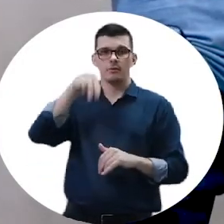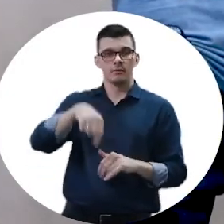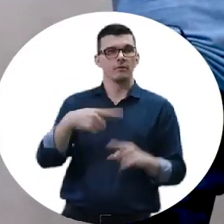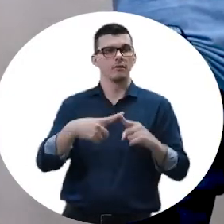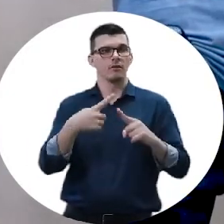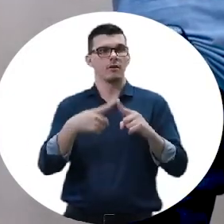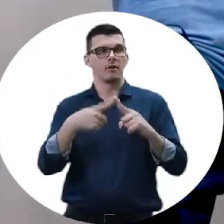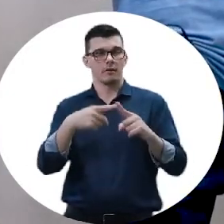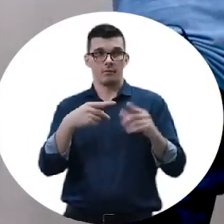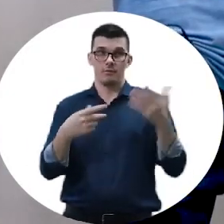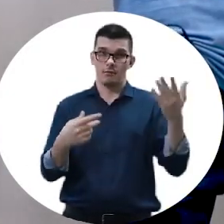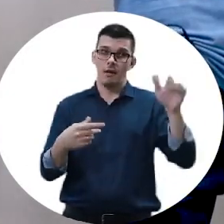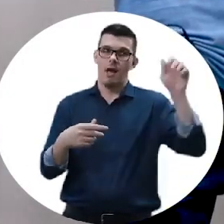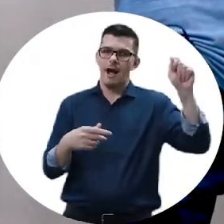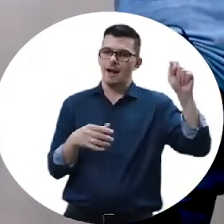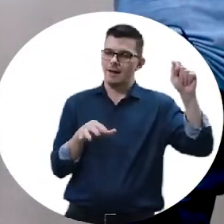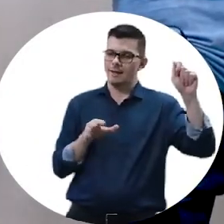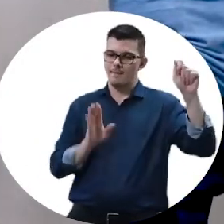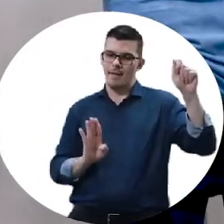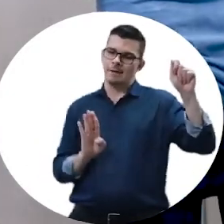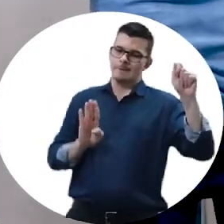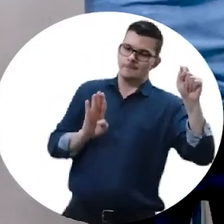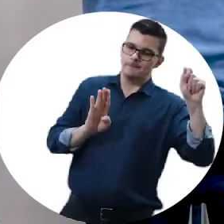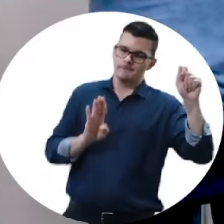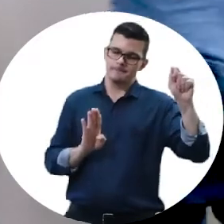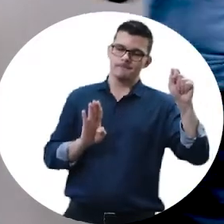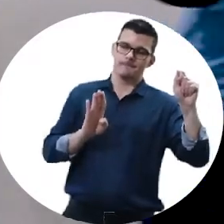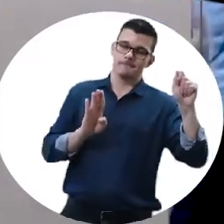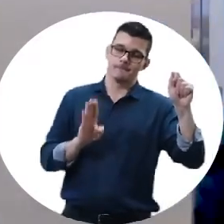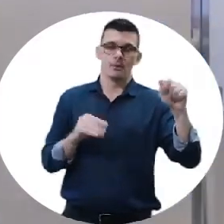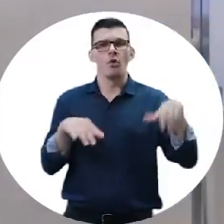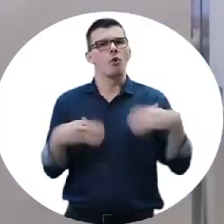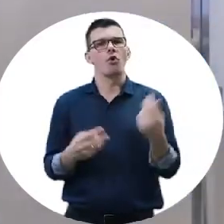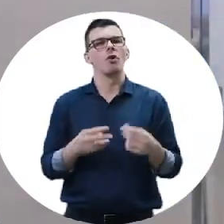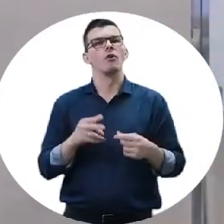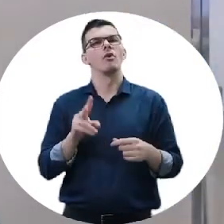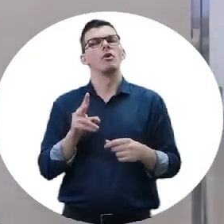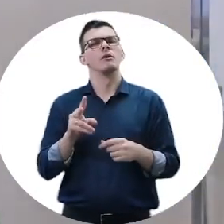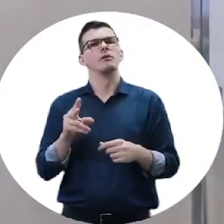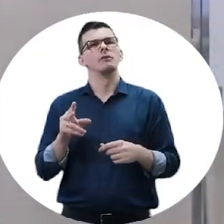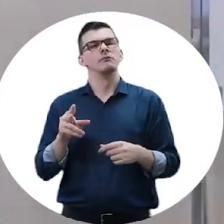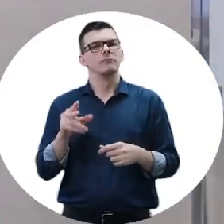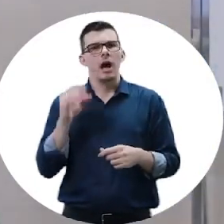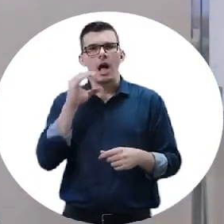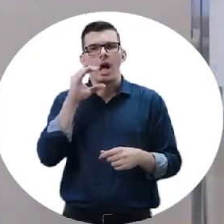tem a tração que A está fazendo em B. Mas quanto que vale a aceleração?